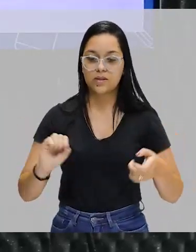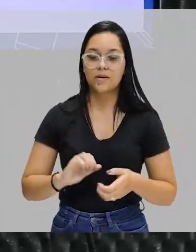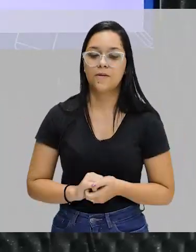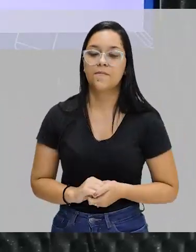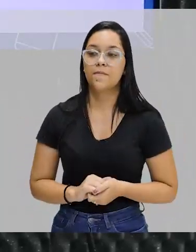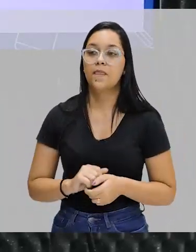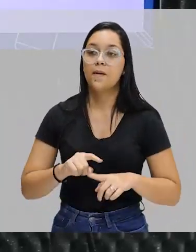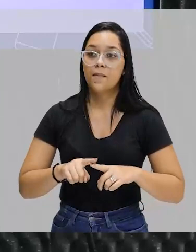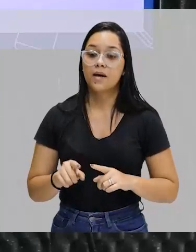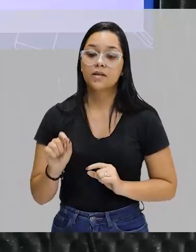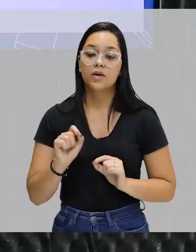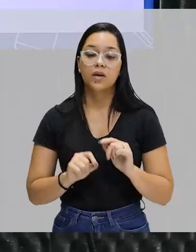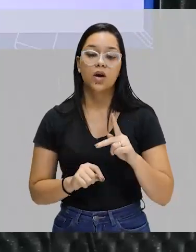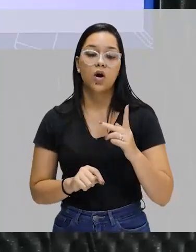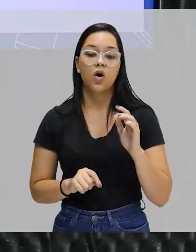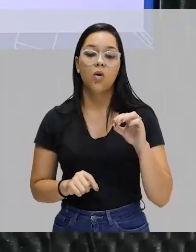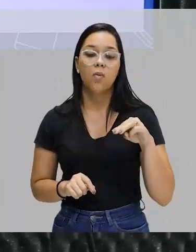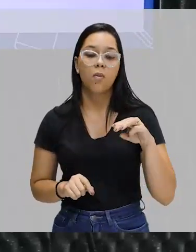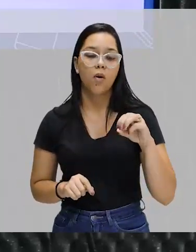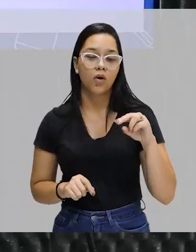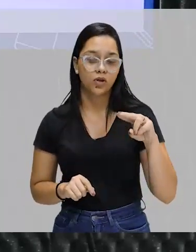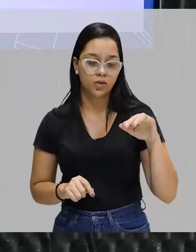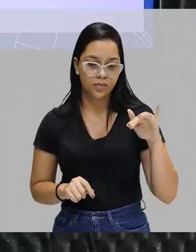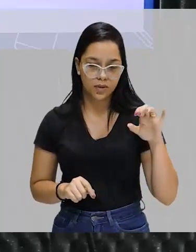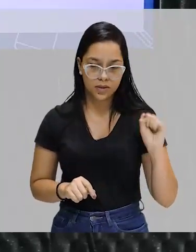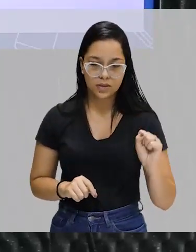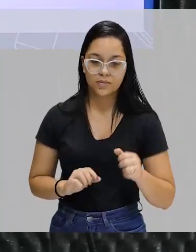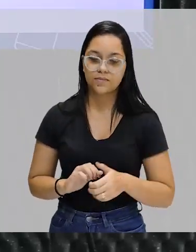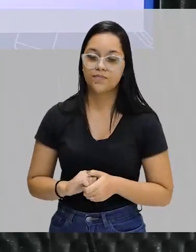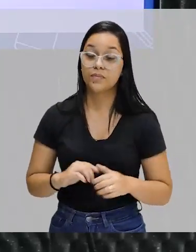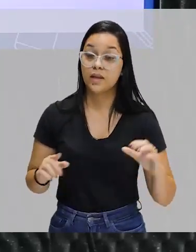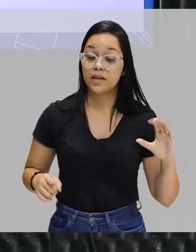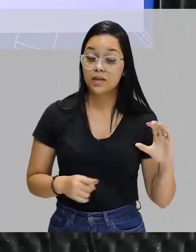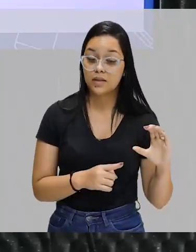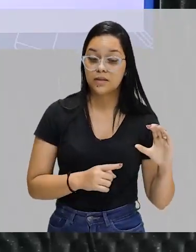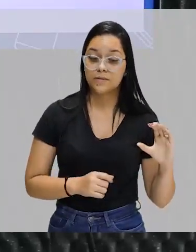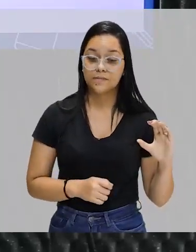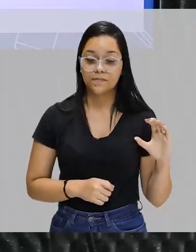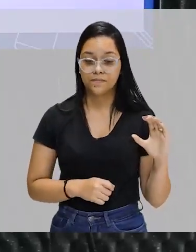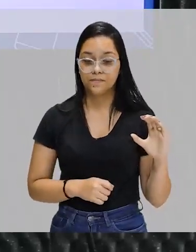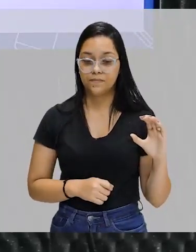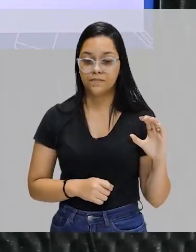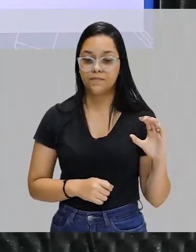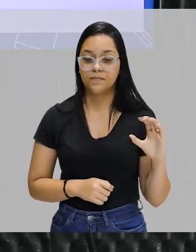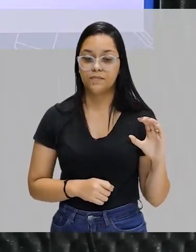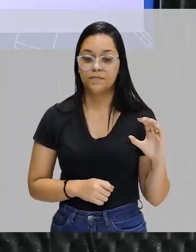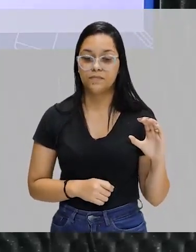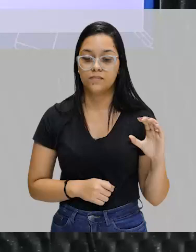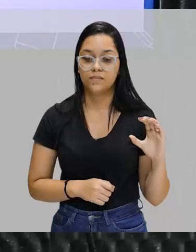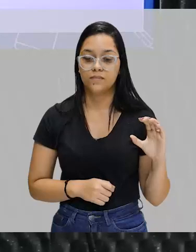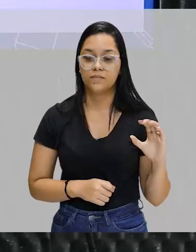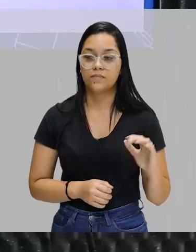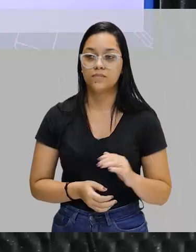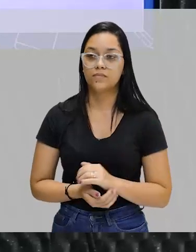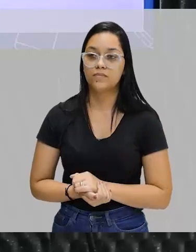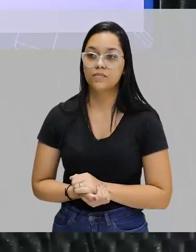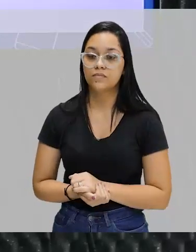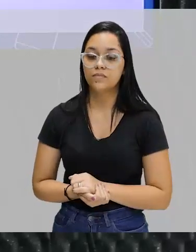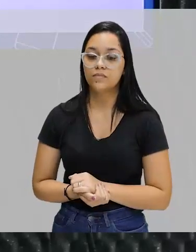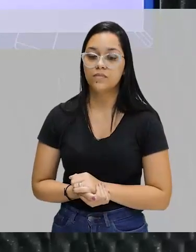S. Mas ele diz que são homônimas, né? Letra C, ratificar e